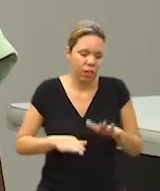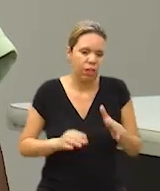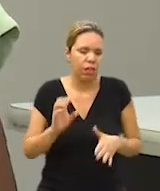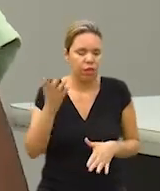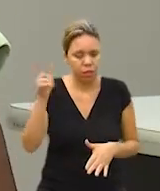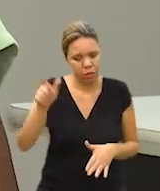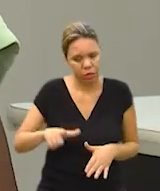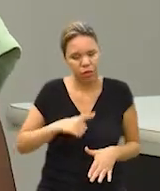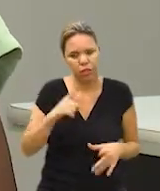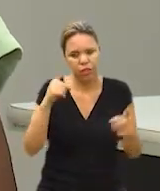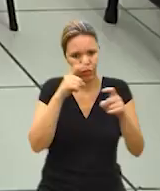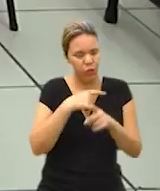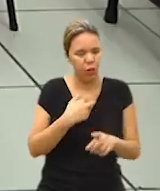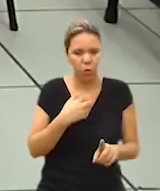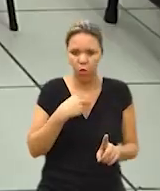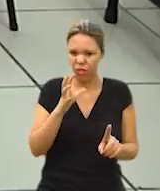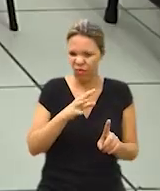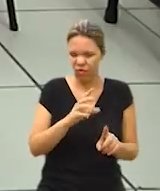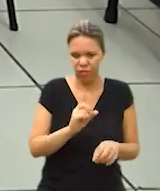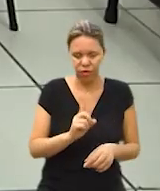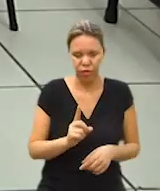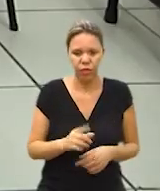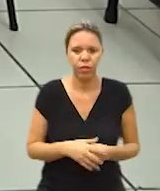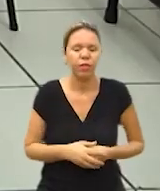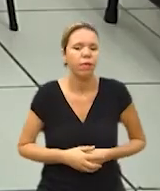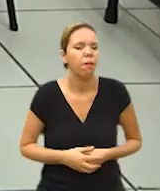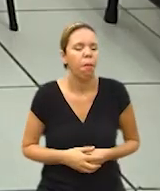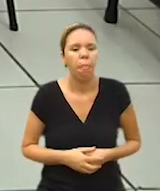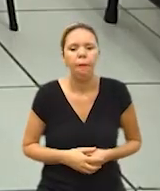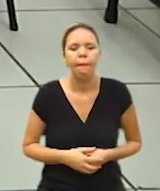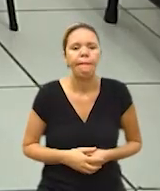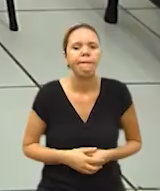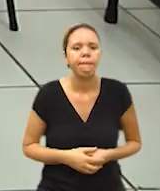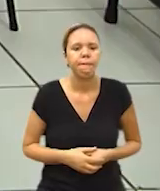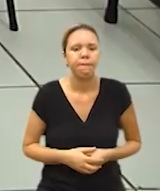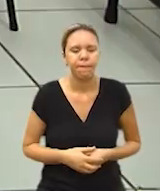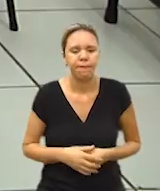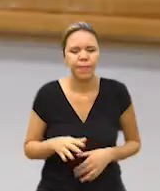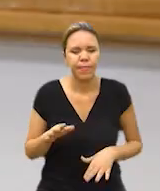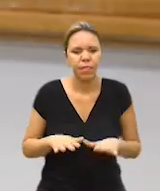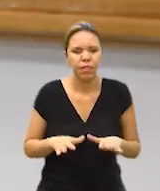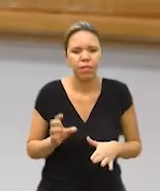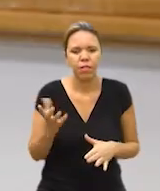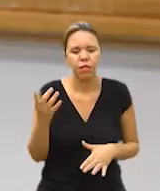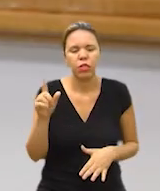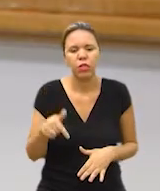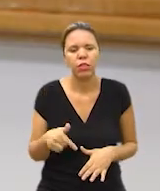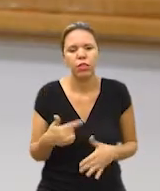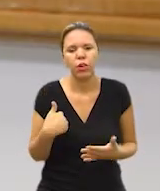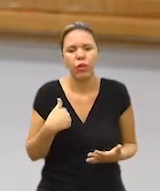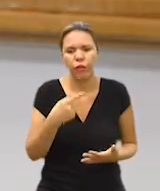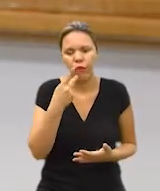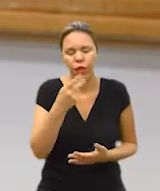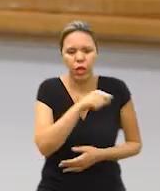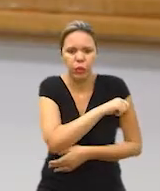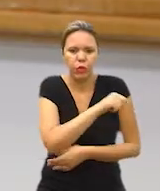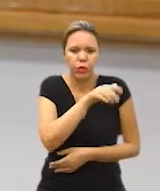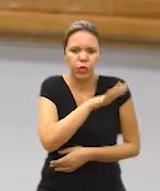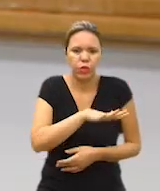dessa prova. Não pode pressionar. Então, aí é uma situação assim, super complicada pelo seguinte, né? Eu falo para os